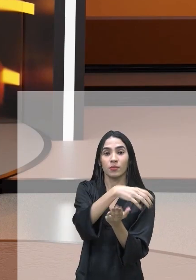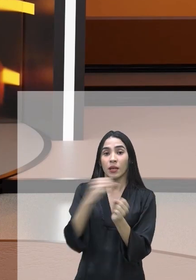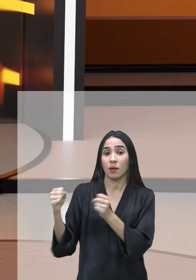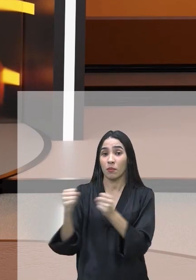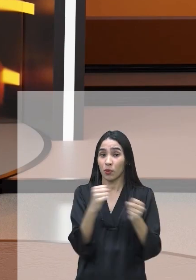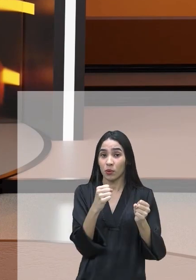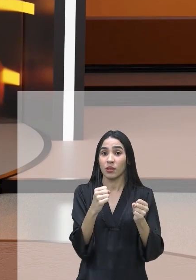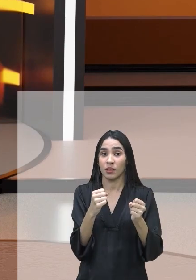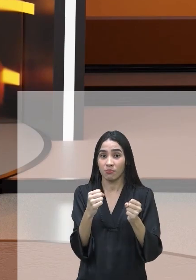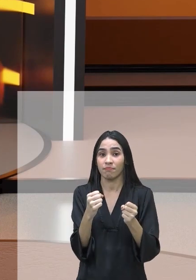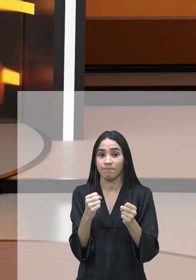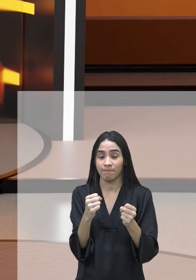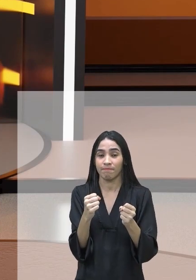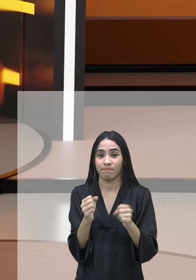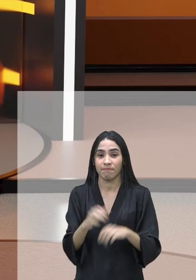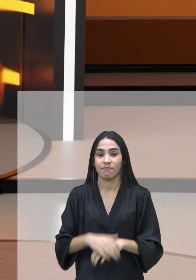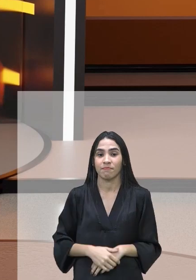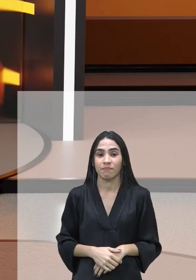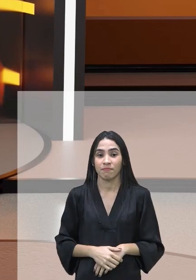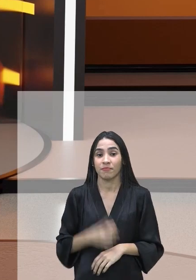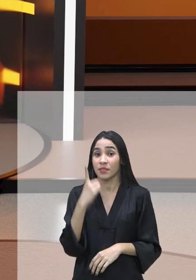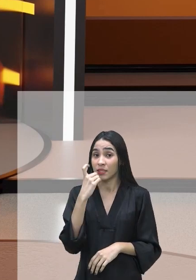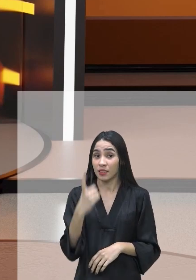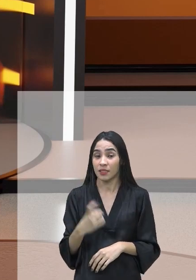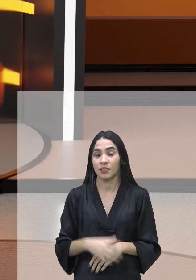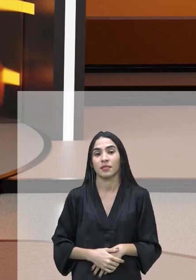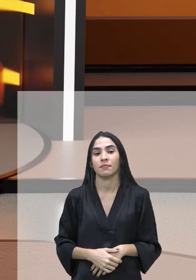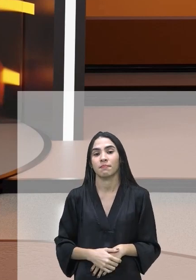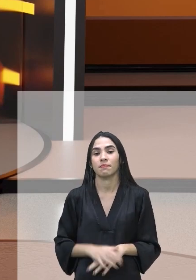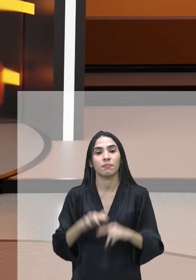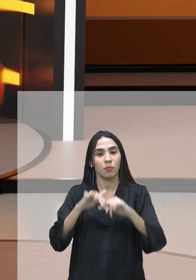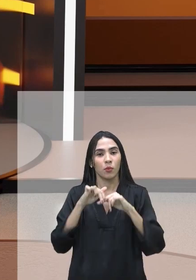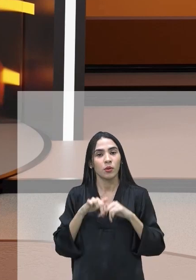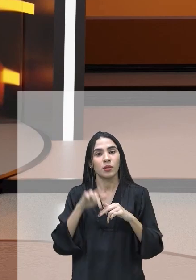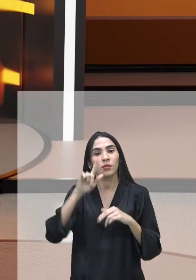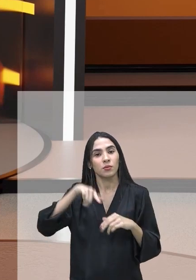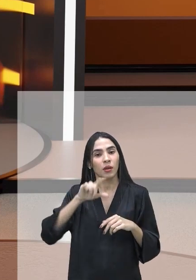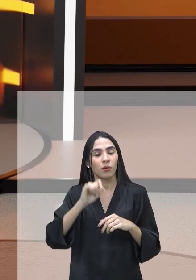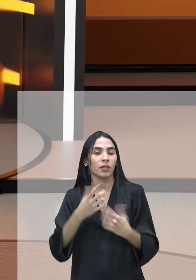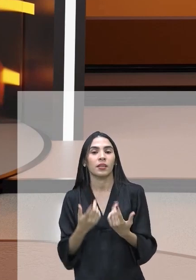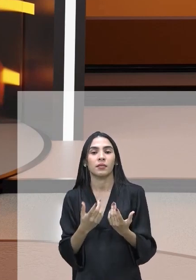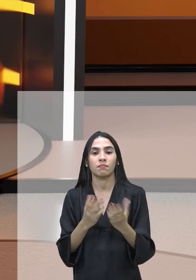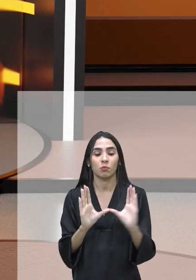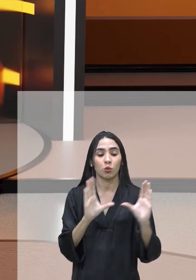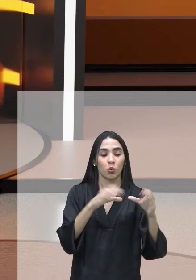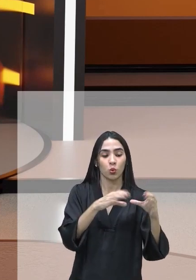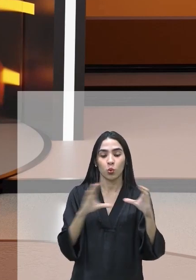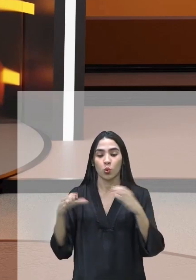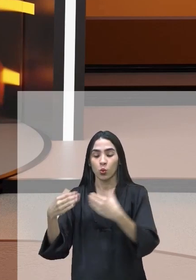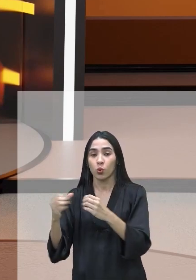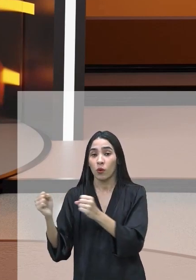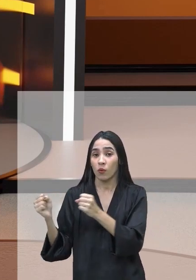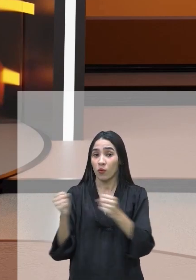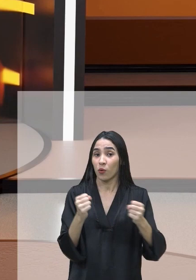poder naquele nicho de interesse. Portanto, é constituído aí de forças